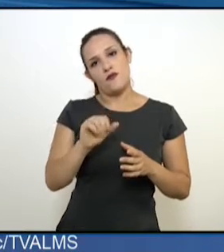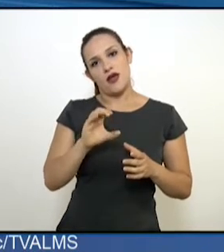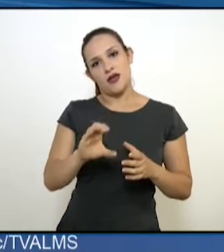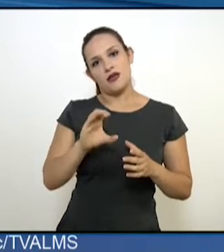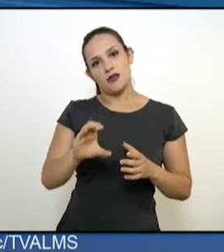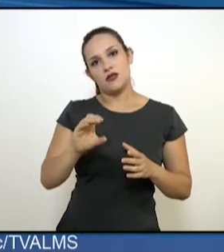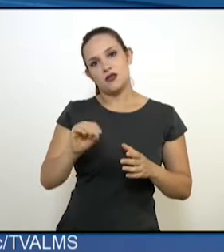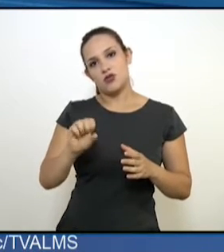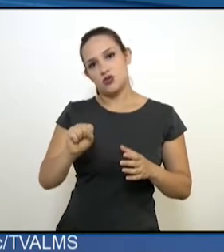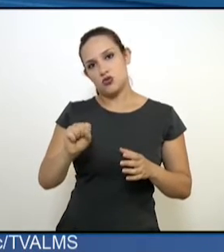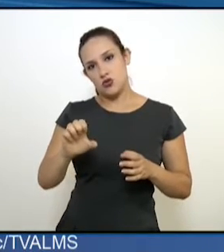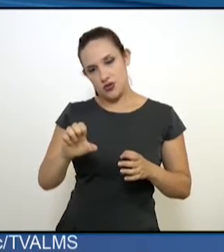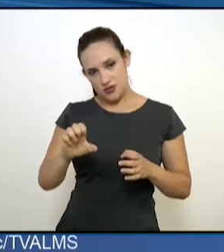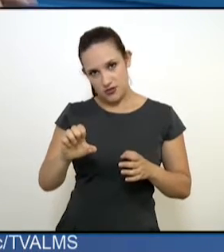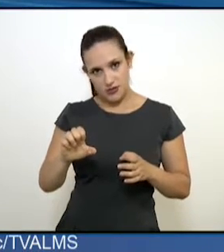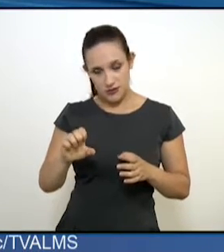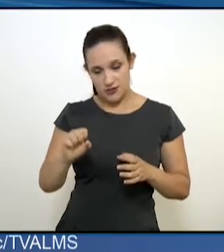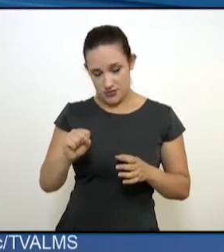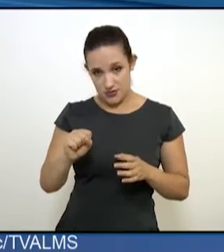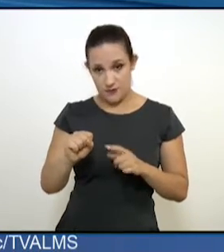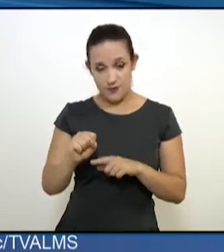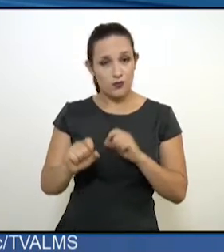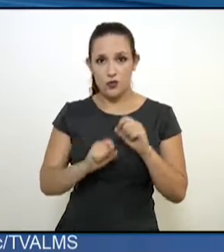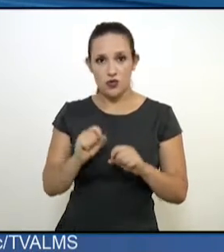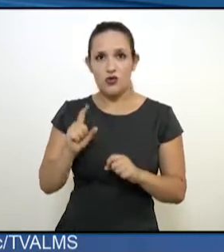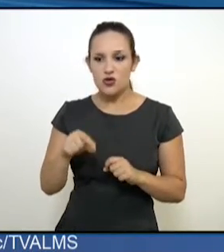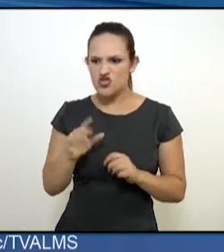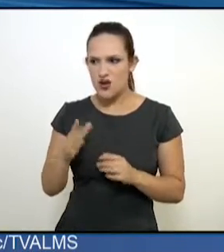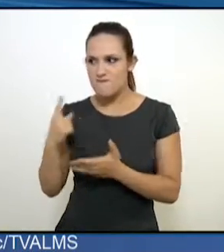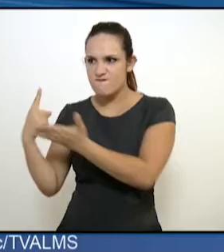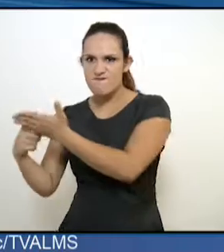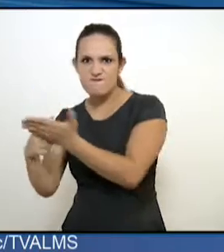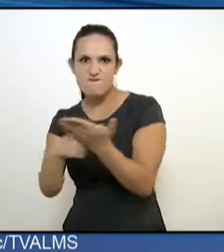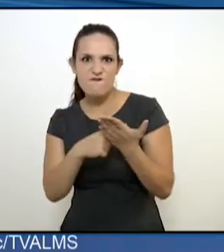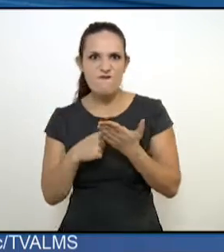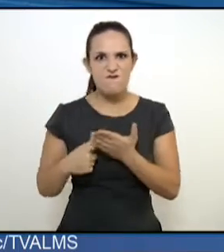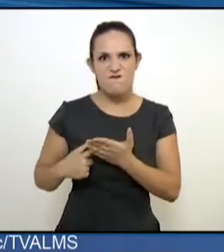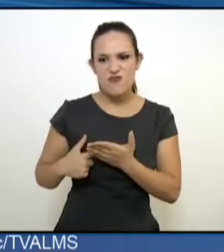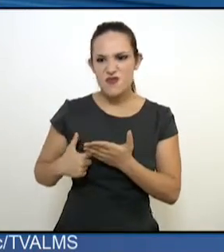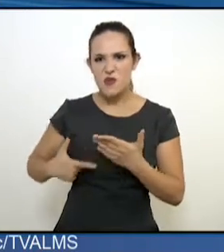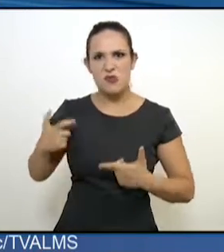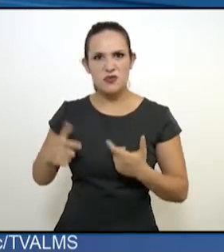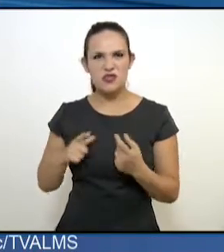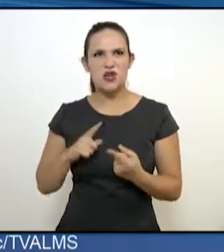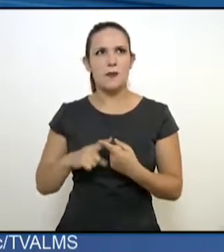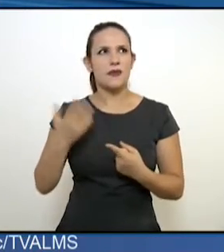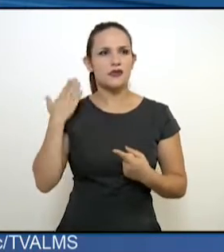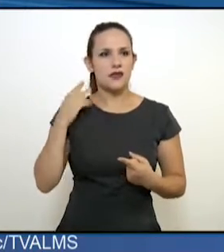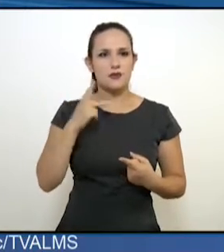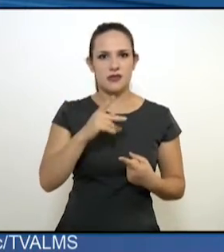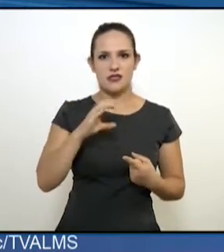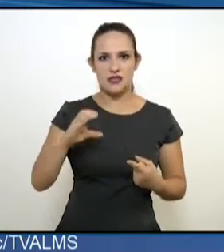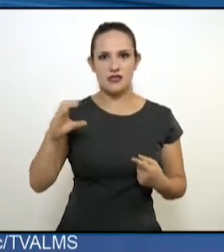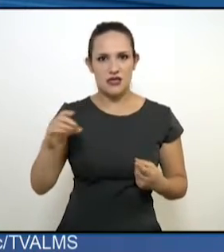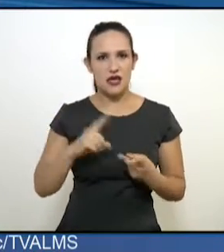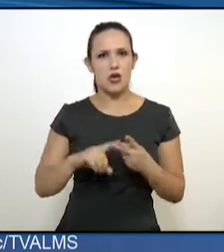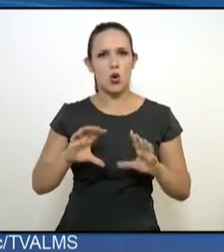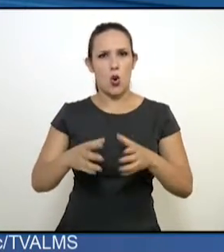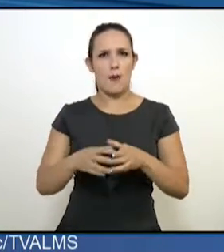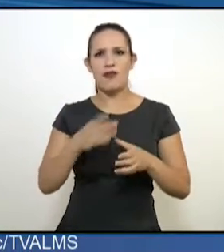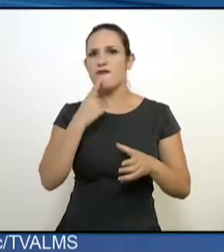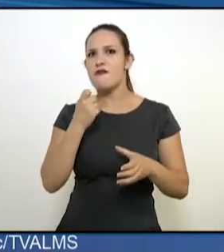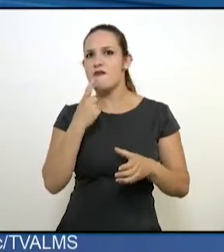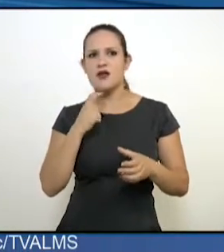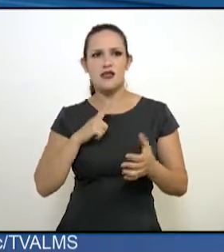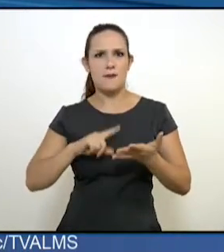criminosas. As facções estão se unindo. Tinha PCC, Comando Vermelho, tem isso, tem aquilo. Agora